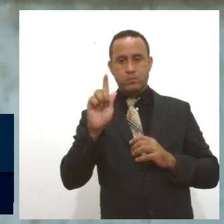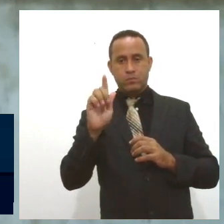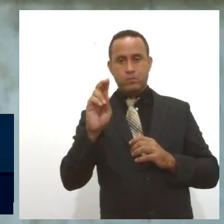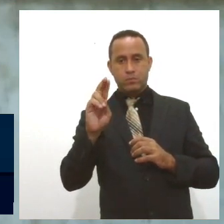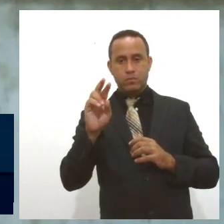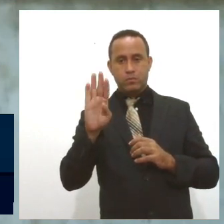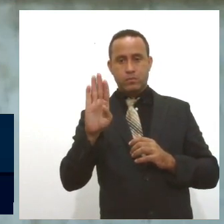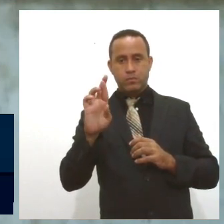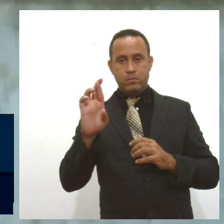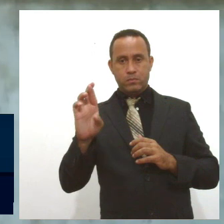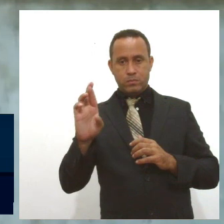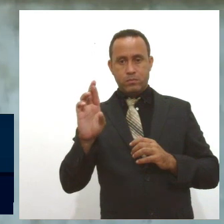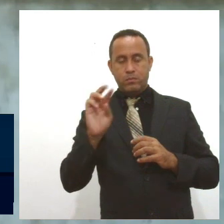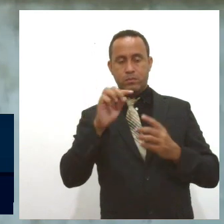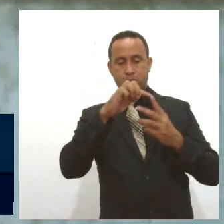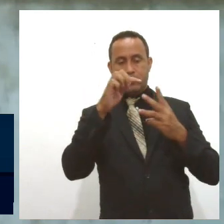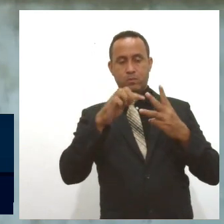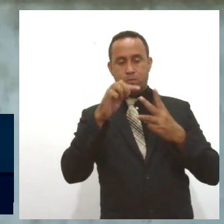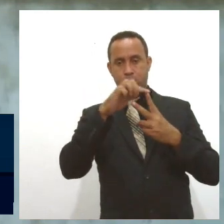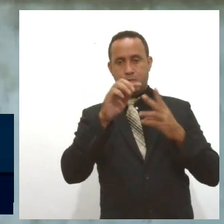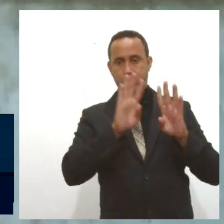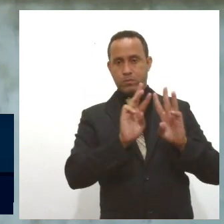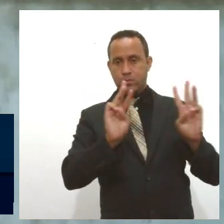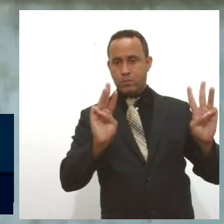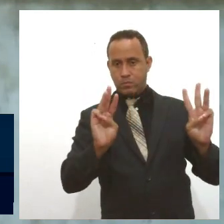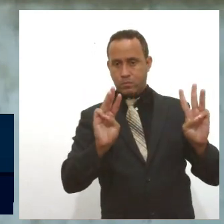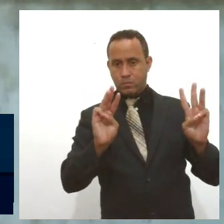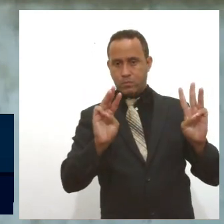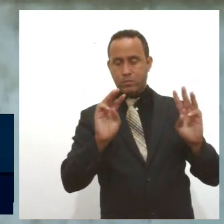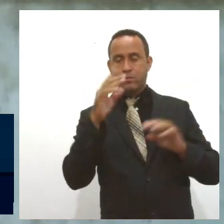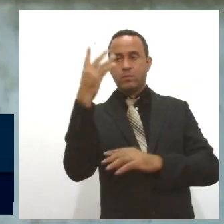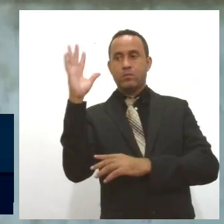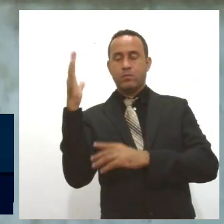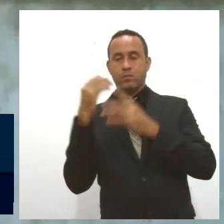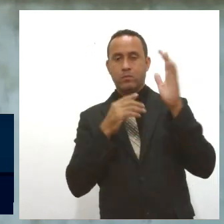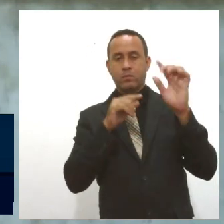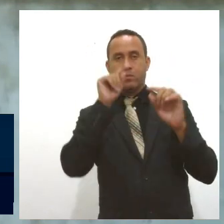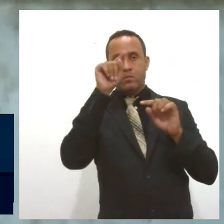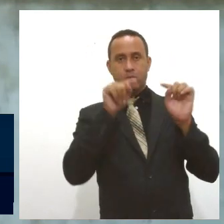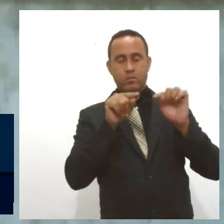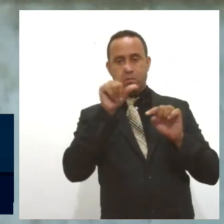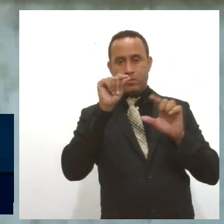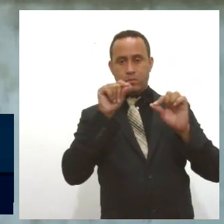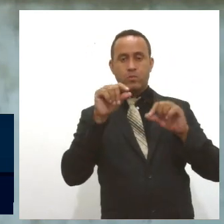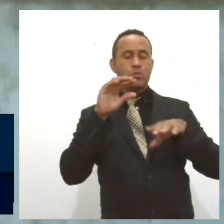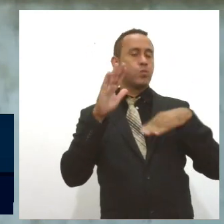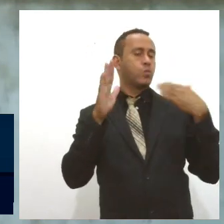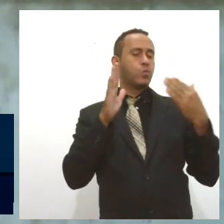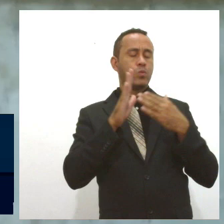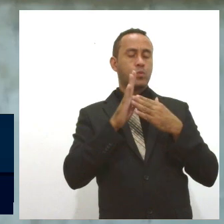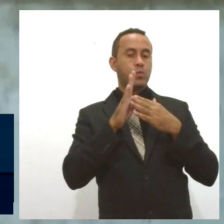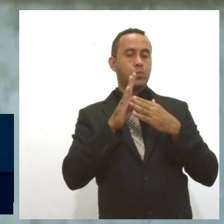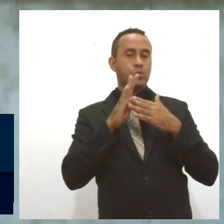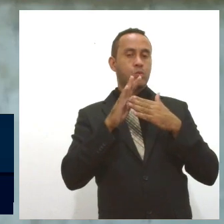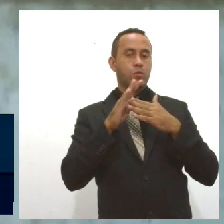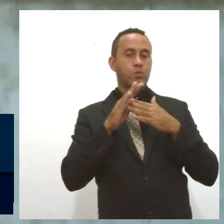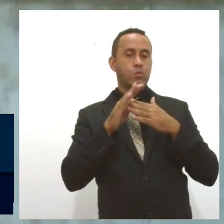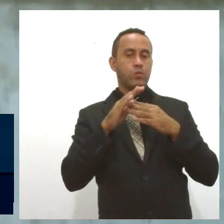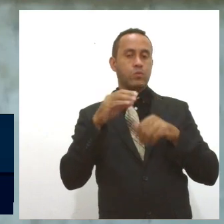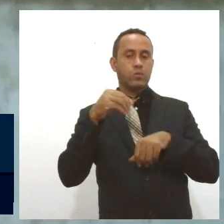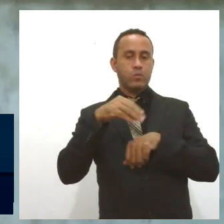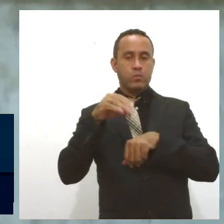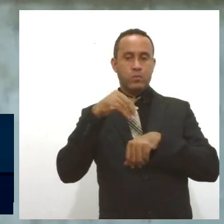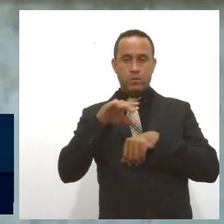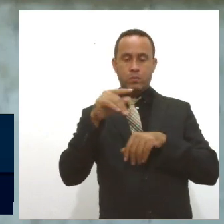www.sedurbis.se.gov.br, tem dois portais, um portal de recursos hídricos e um portal do meio ambiente. Então, todas as informações do que nós temos